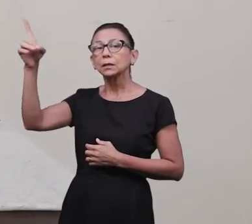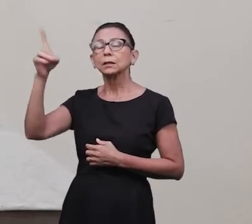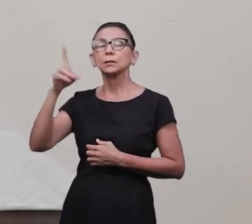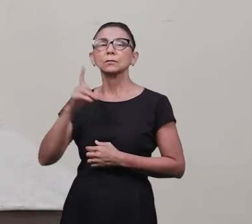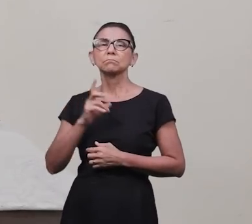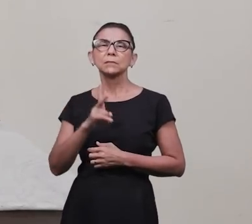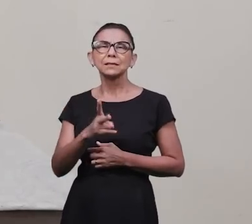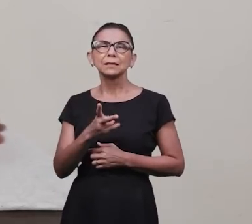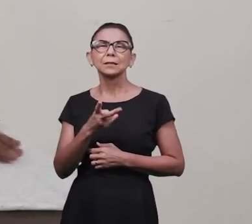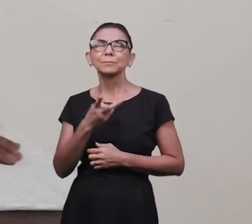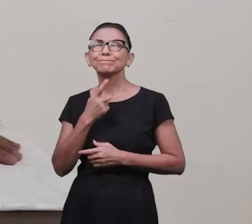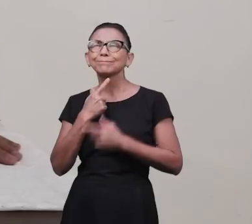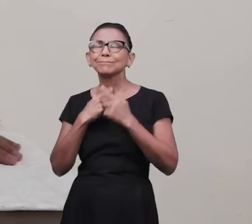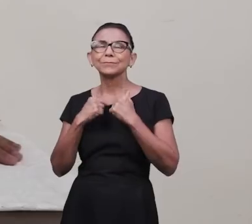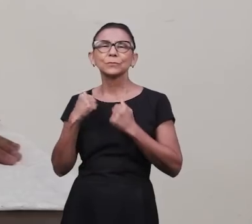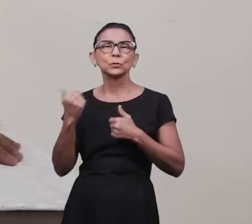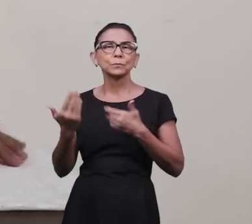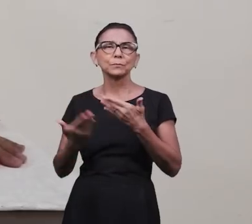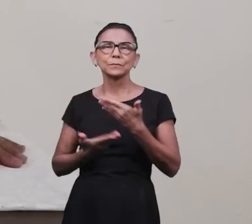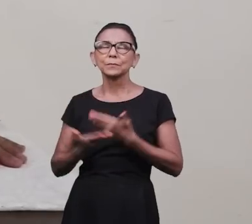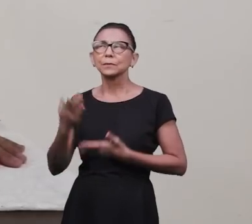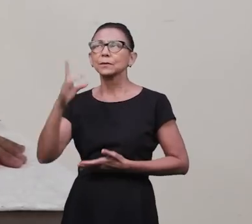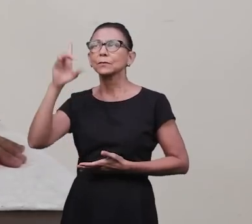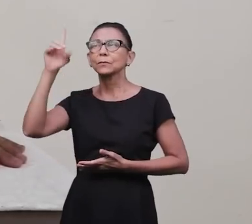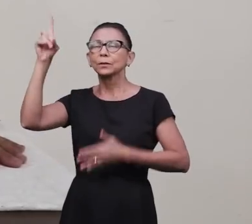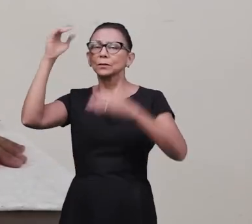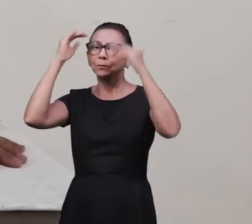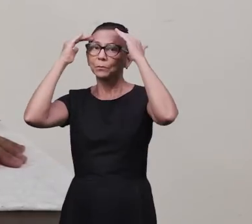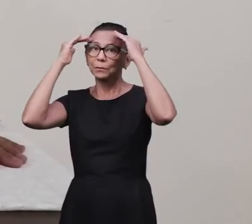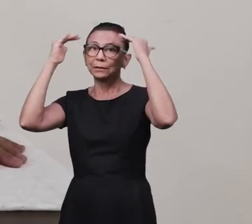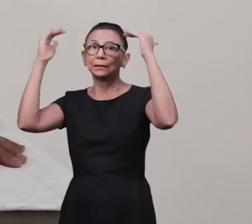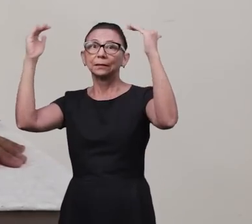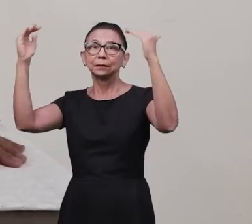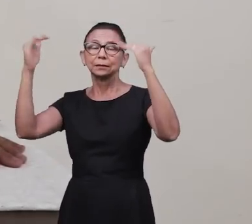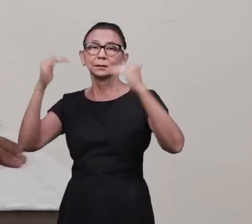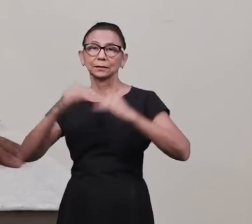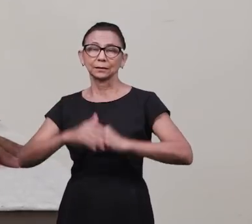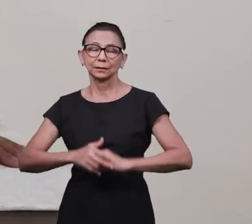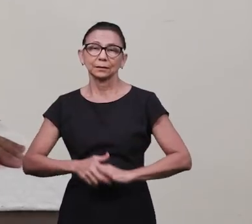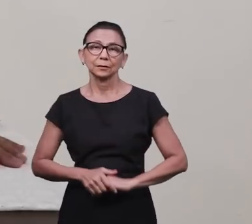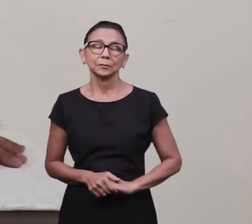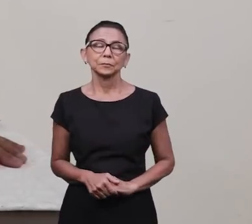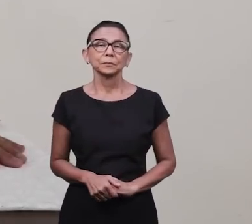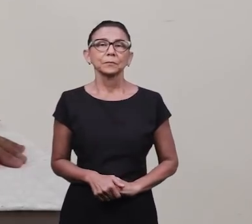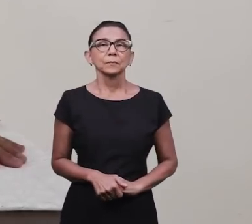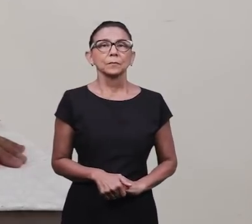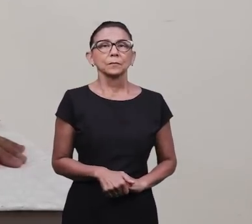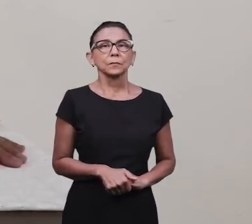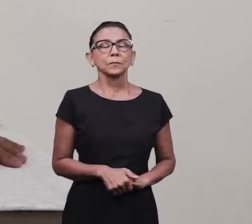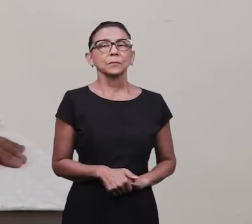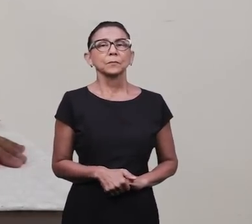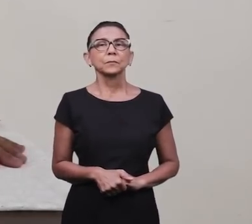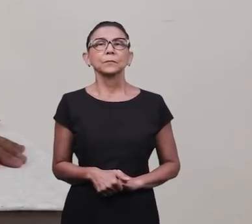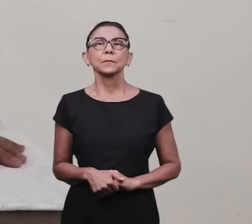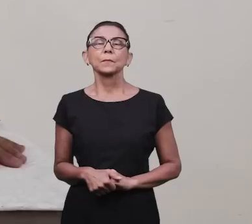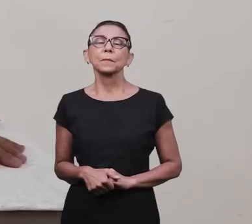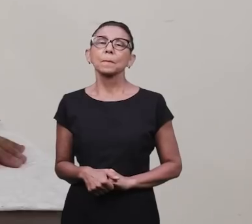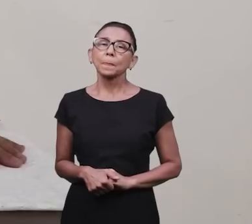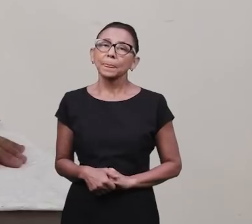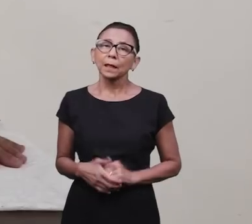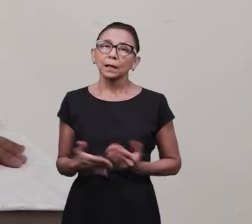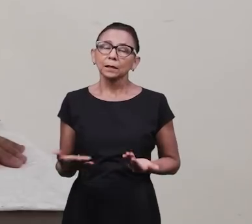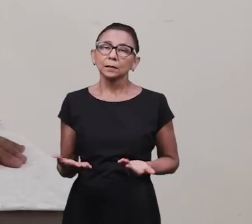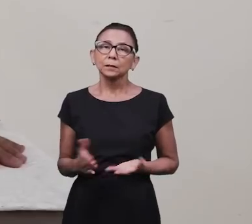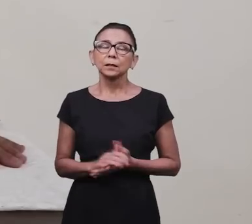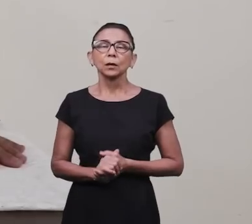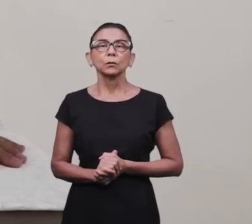Senhor. E a palavra diz que nesta obediência, nessa dedicação, Ezequias